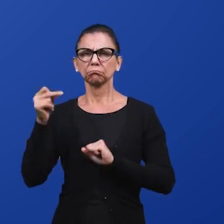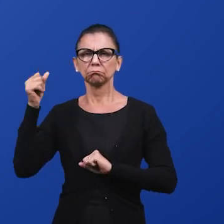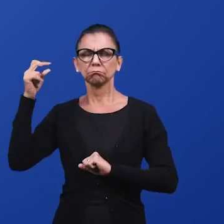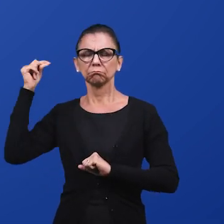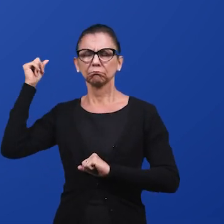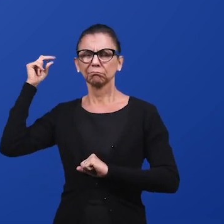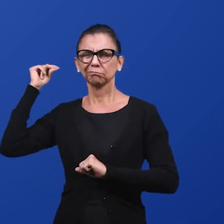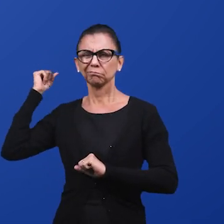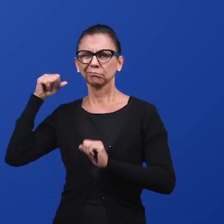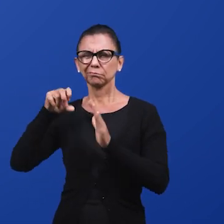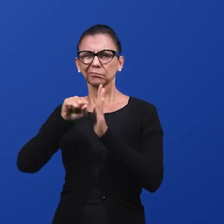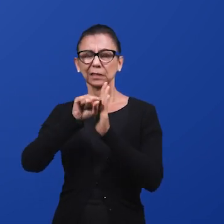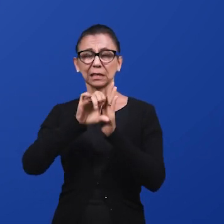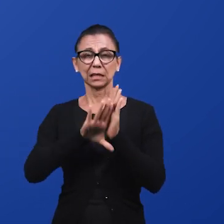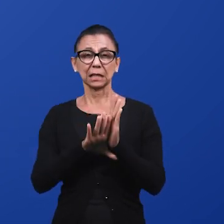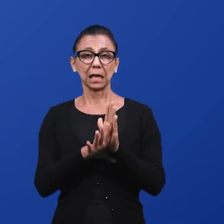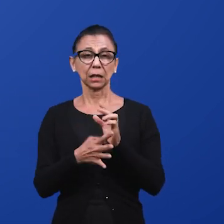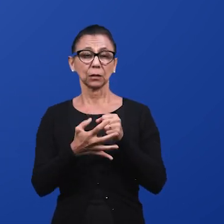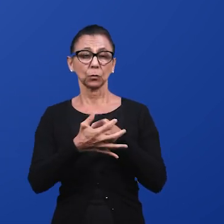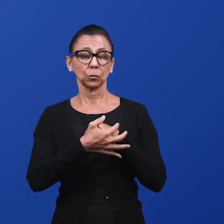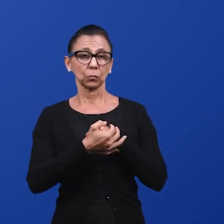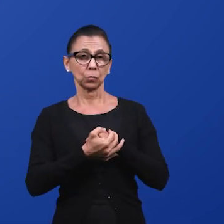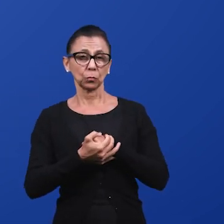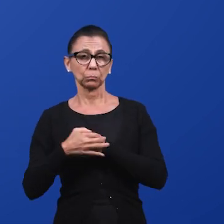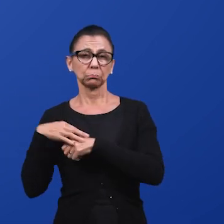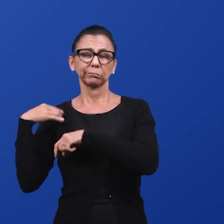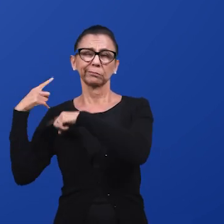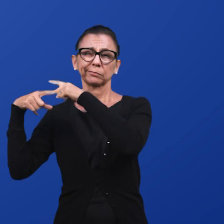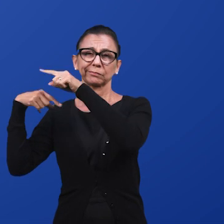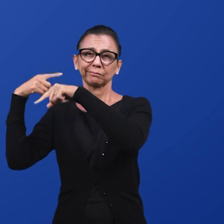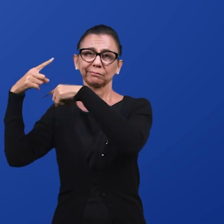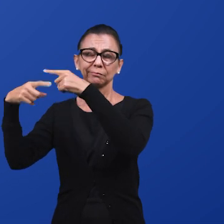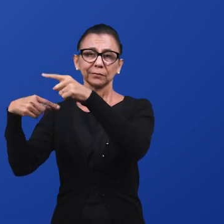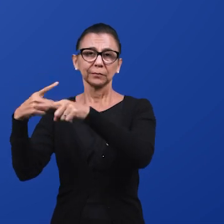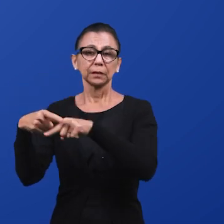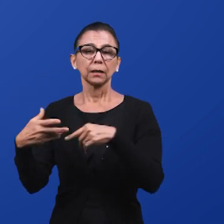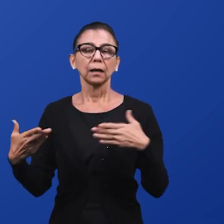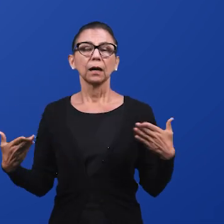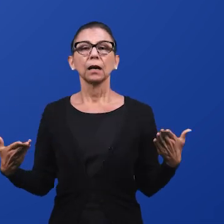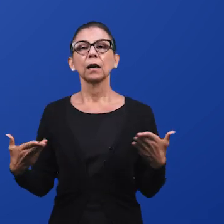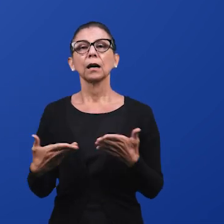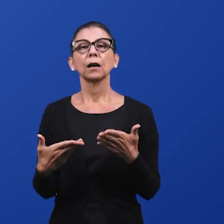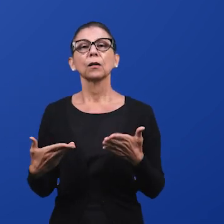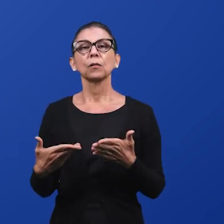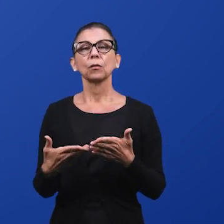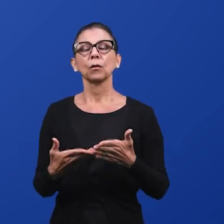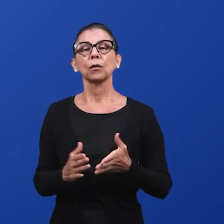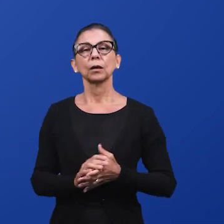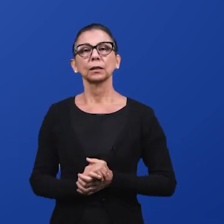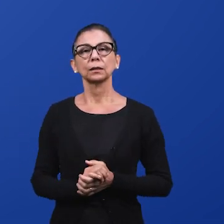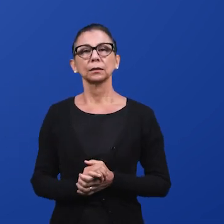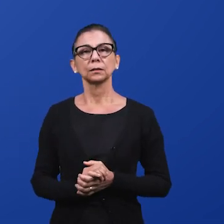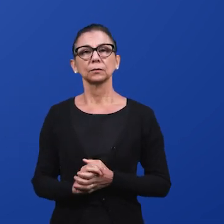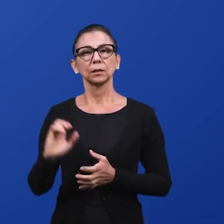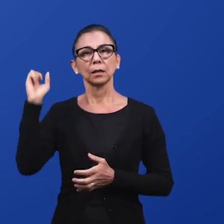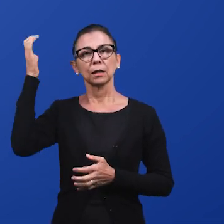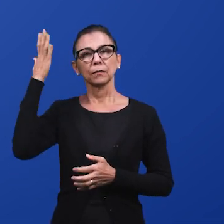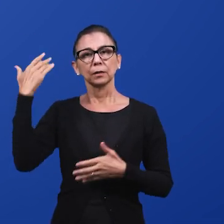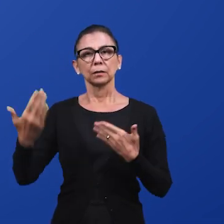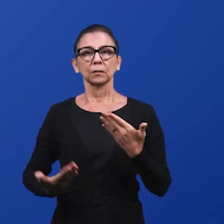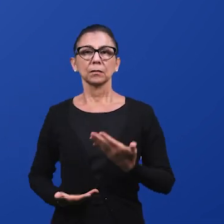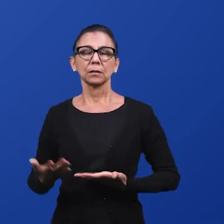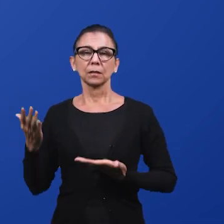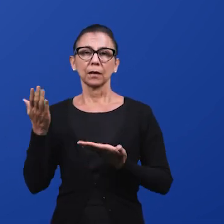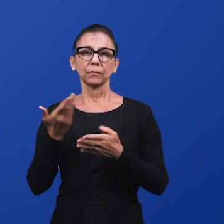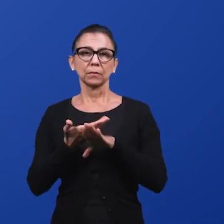que esteve oculto desde todos os séculos e em todas as gerações e que agora foi manifesto aos